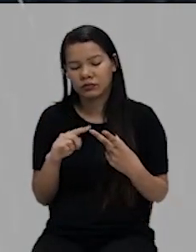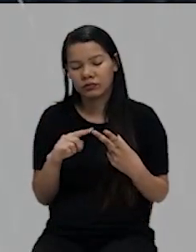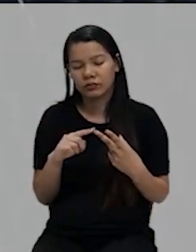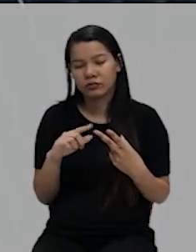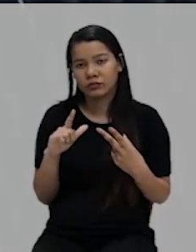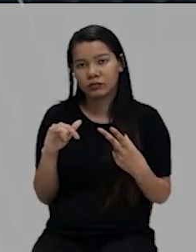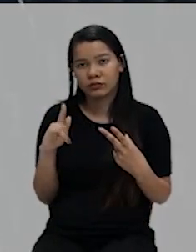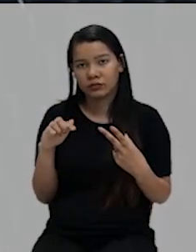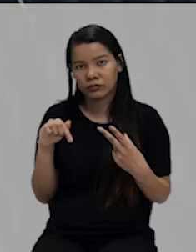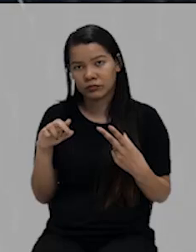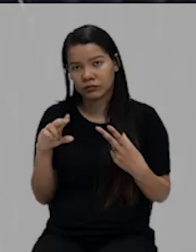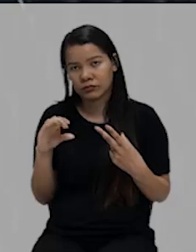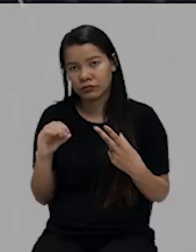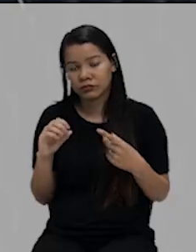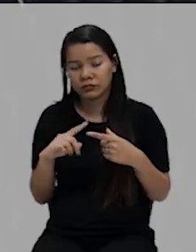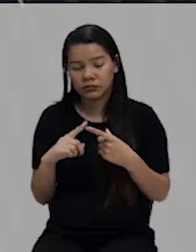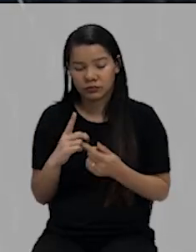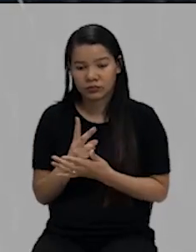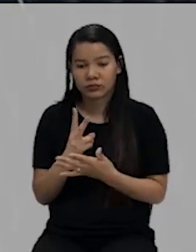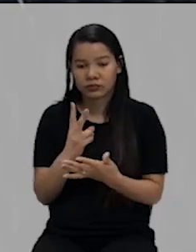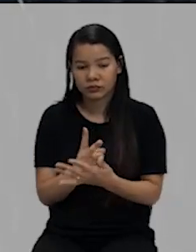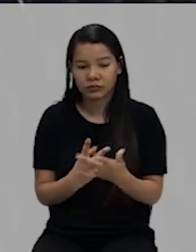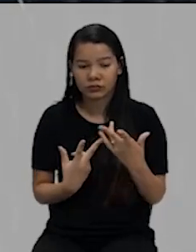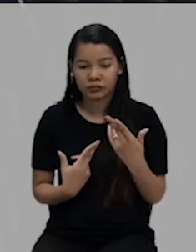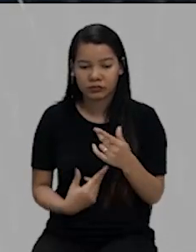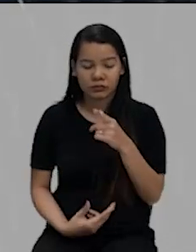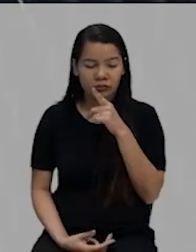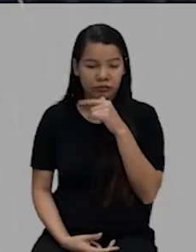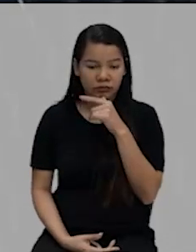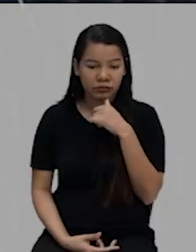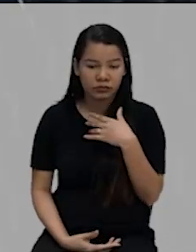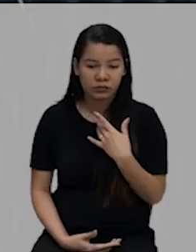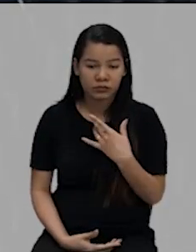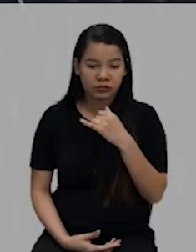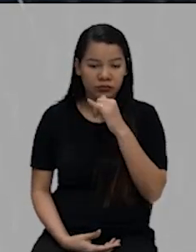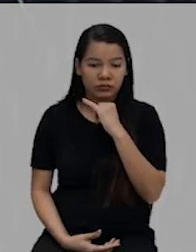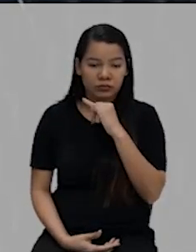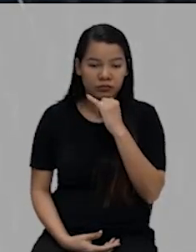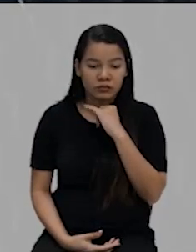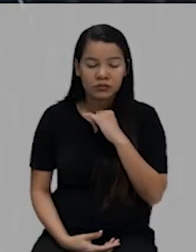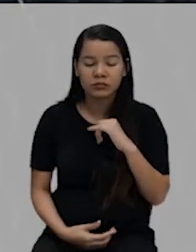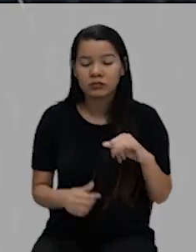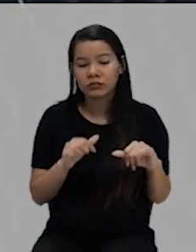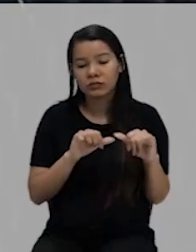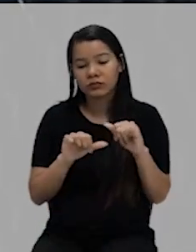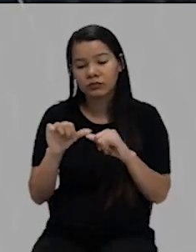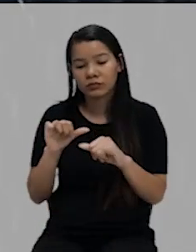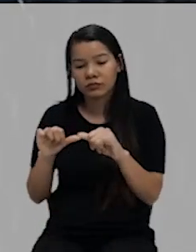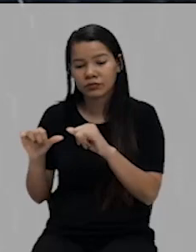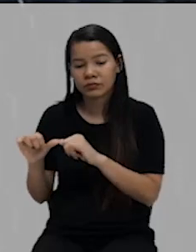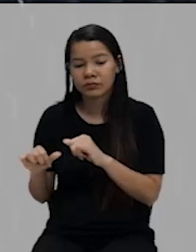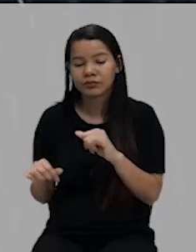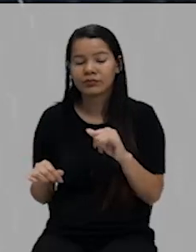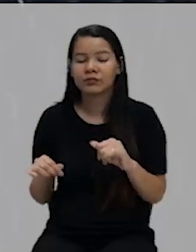ok? Mas continua sendo água. Então, são exemplos de transformações físicas.